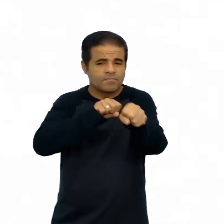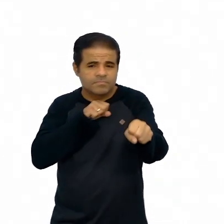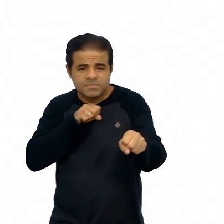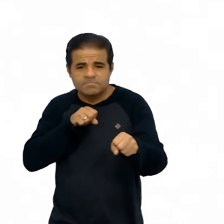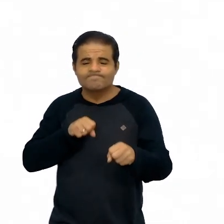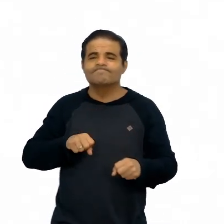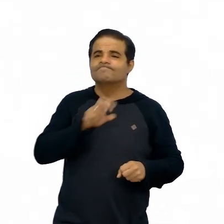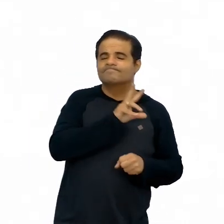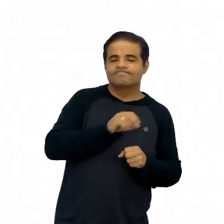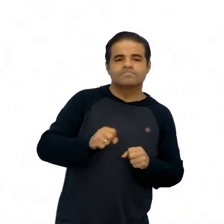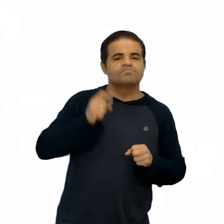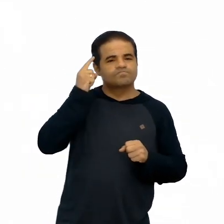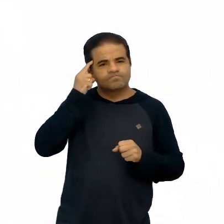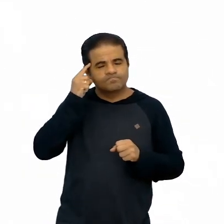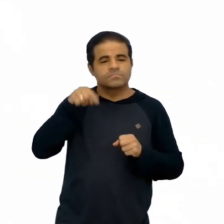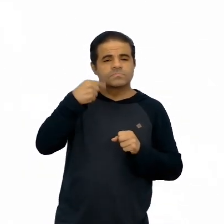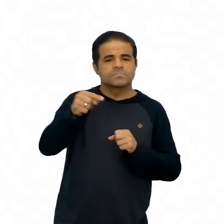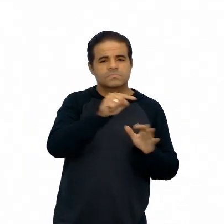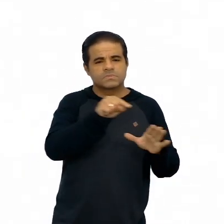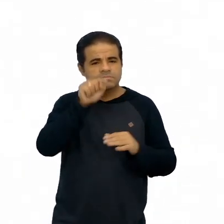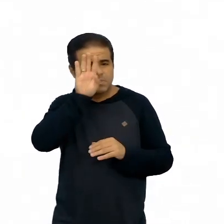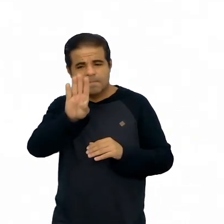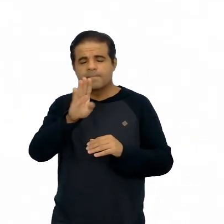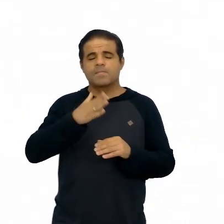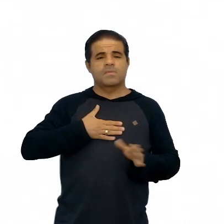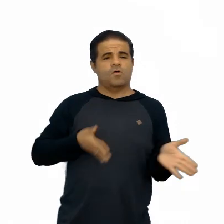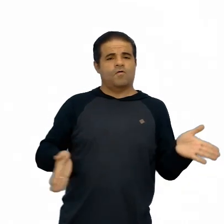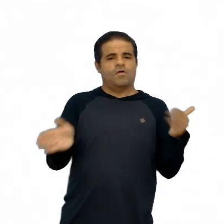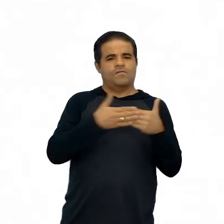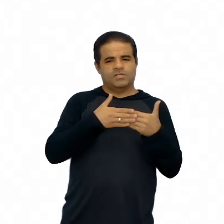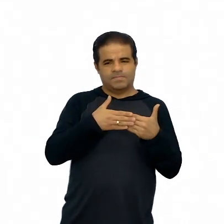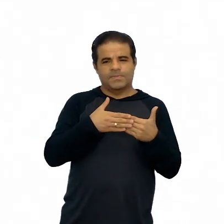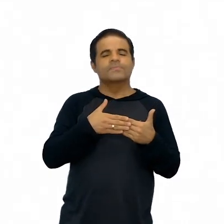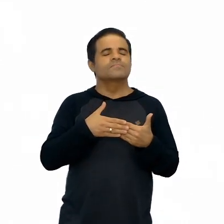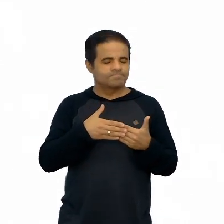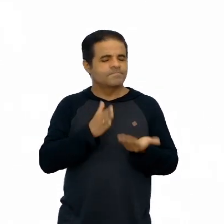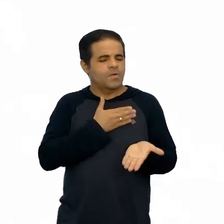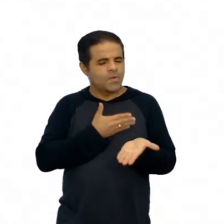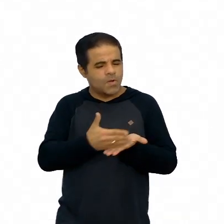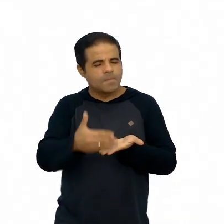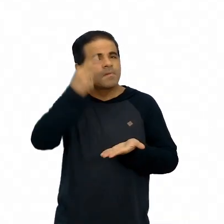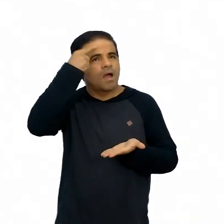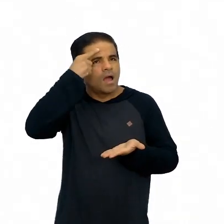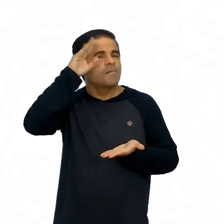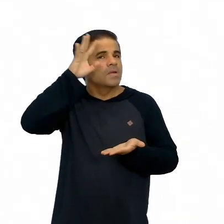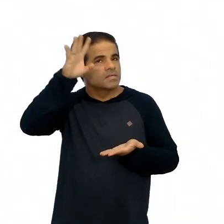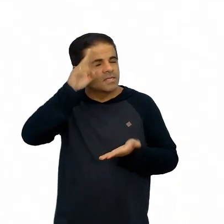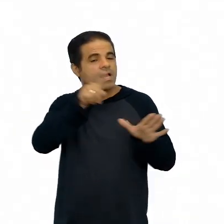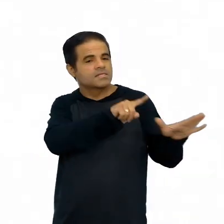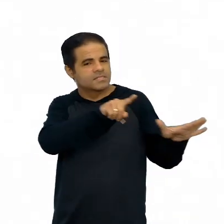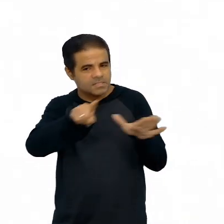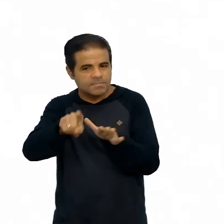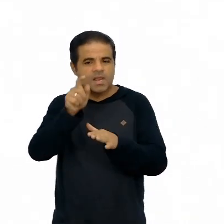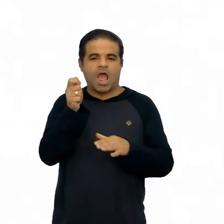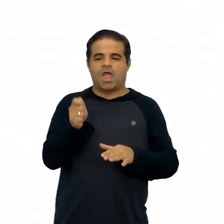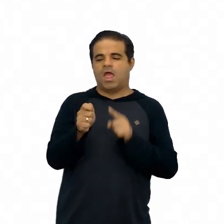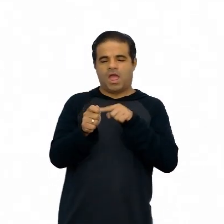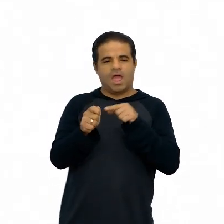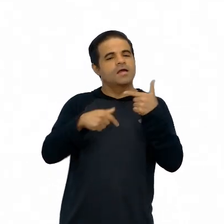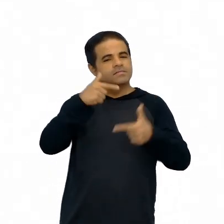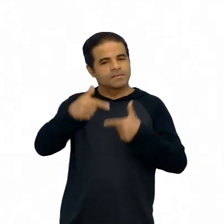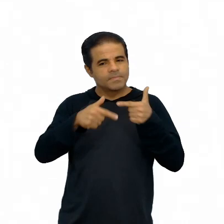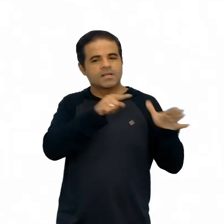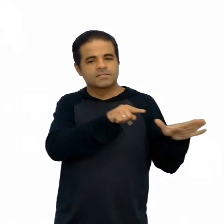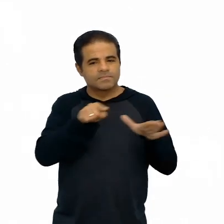tenho vai fazer nessa semana B o meu fechamento. Então, eu comecei a pensar na semana A e estou trabalhando agora com a